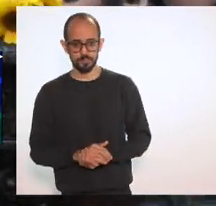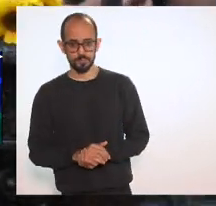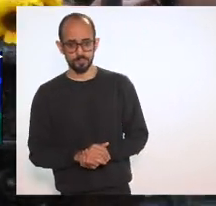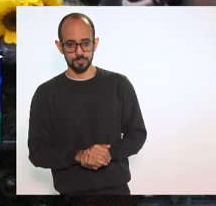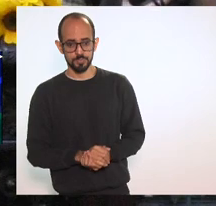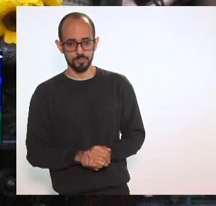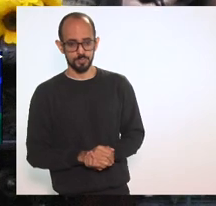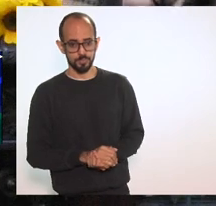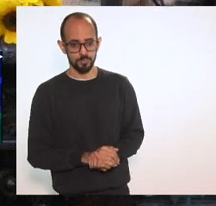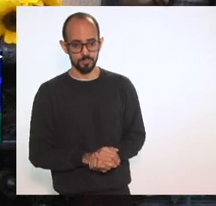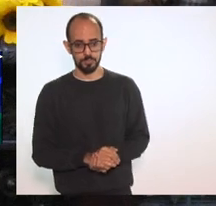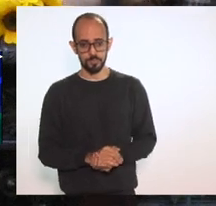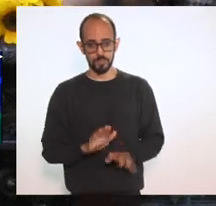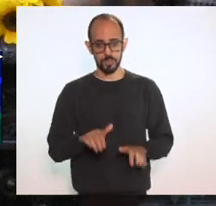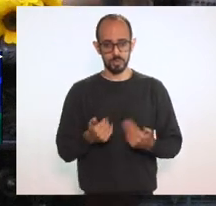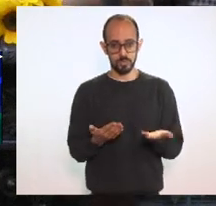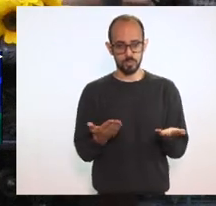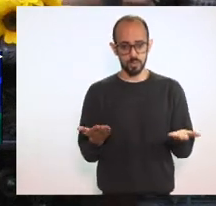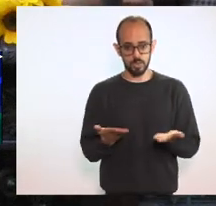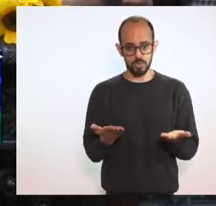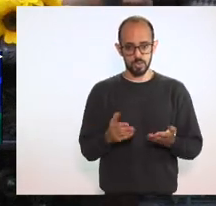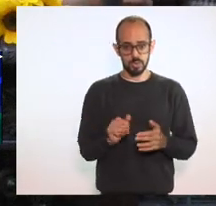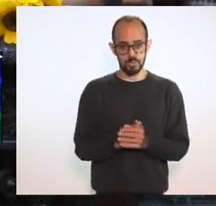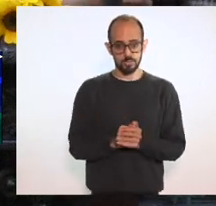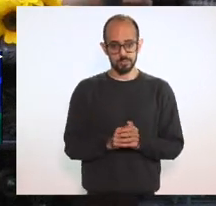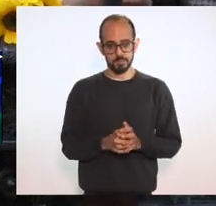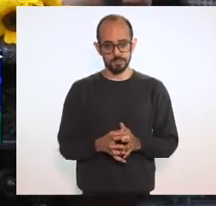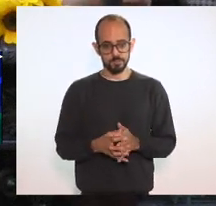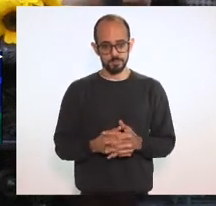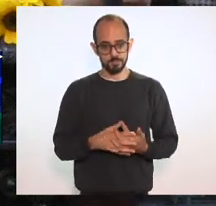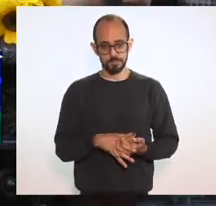para discutir deputado Carlos minc